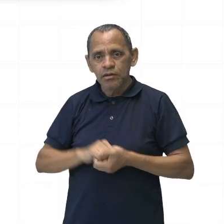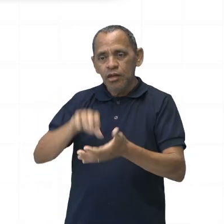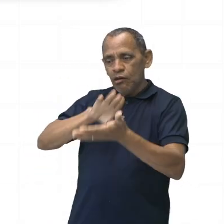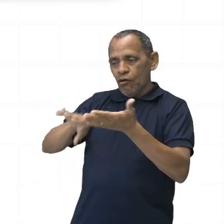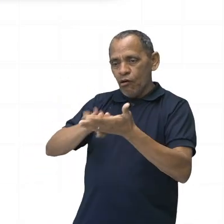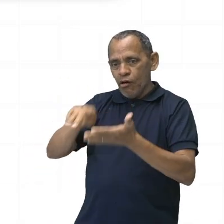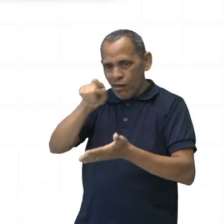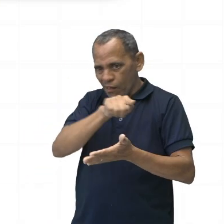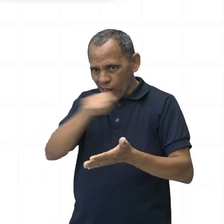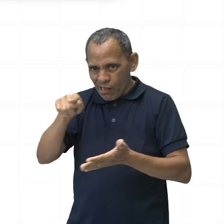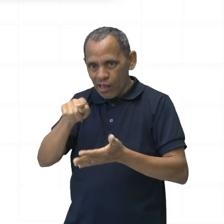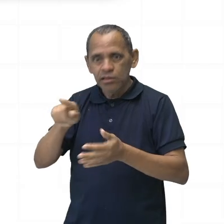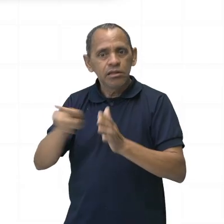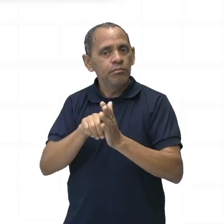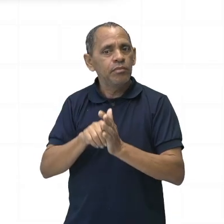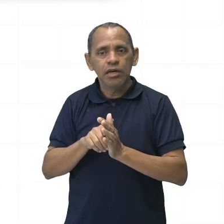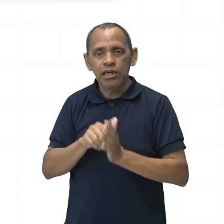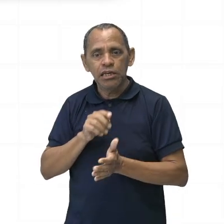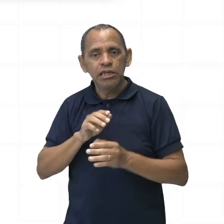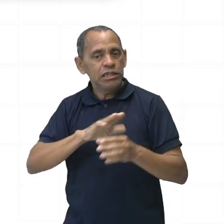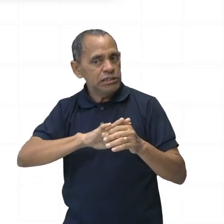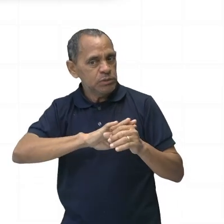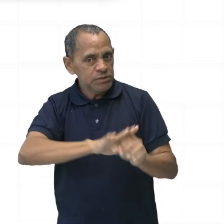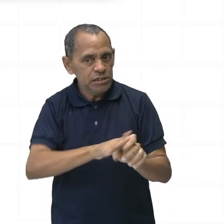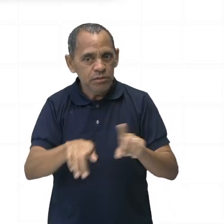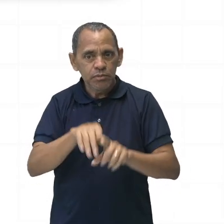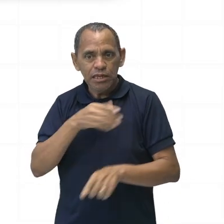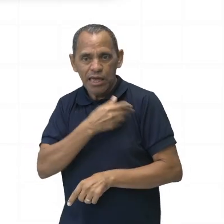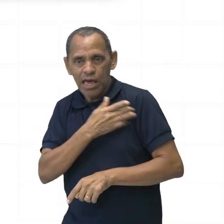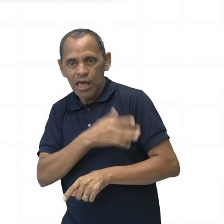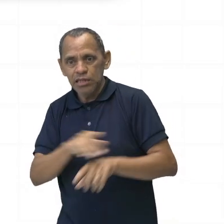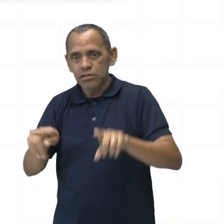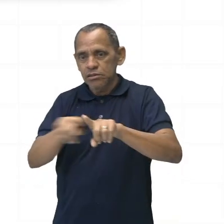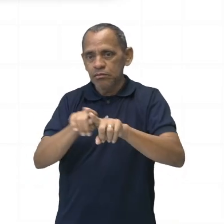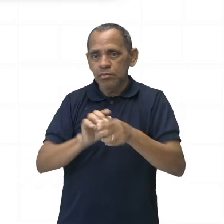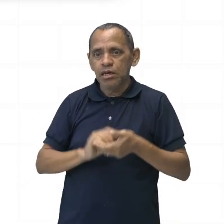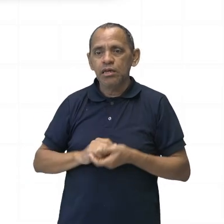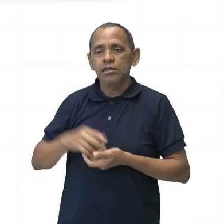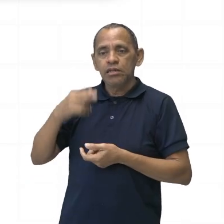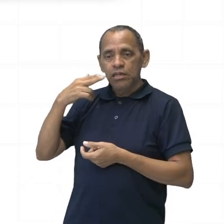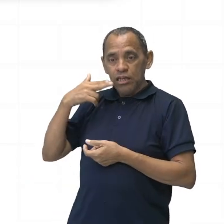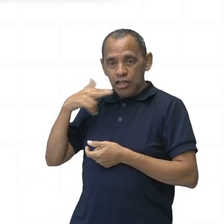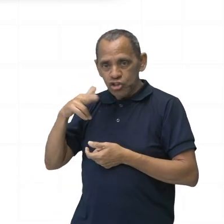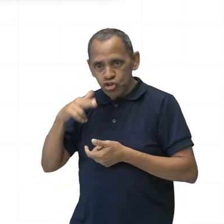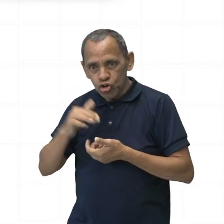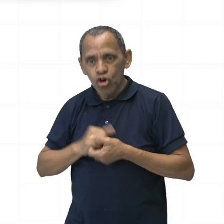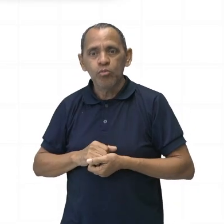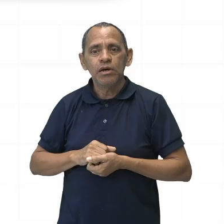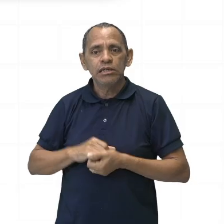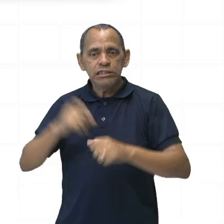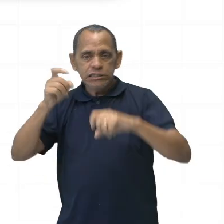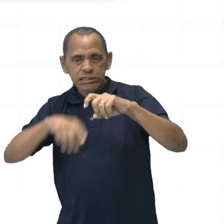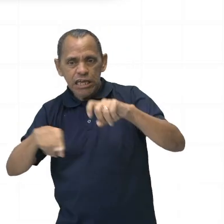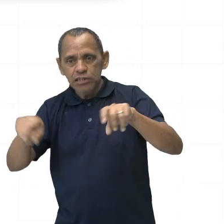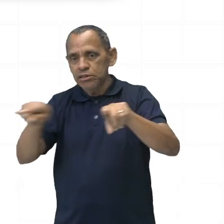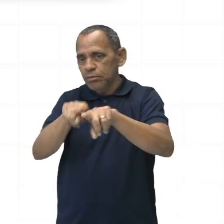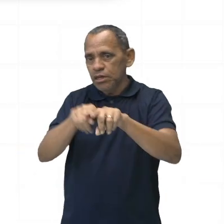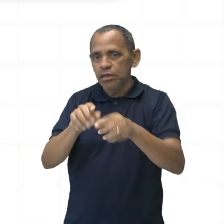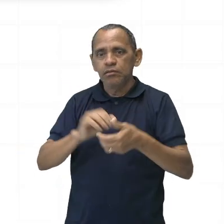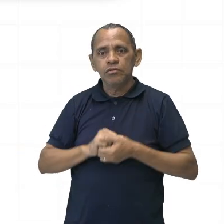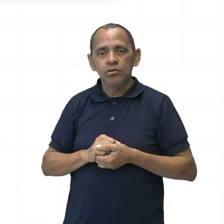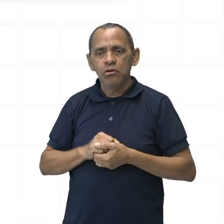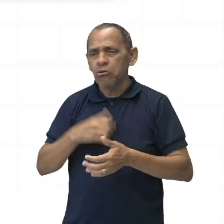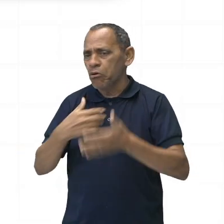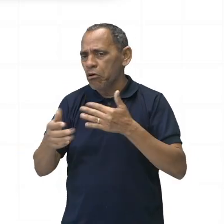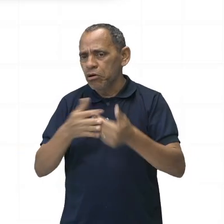motivos de raça, cor, sexo, idioma, religião, opiniões políticas ou de outra natureza, nacionalidade ou